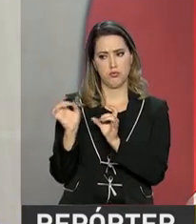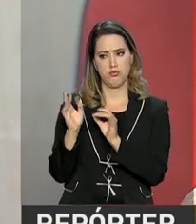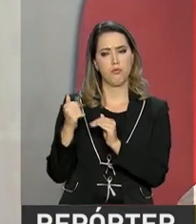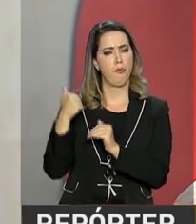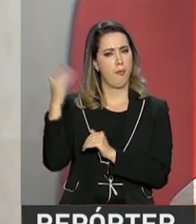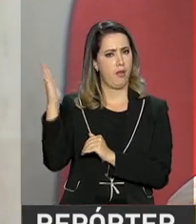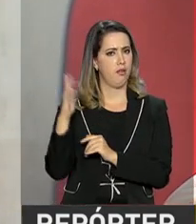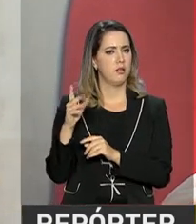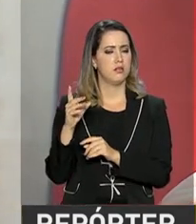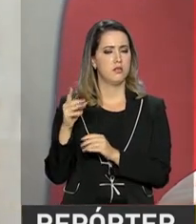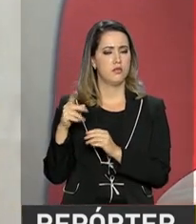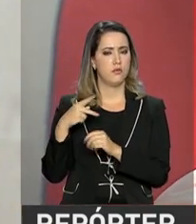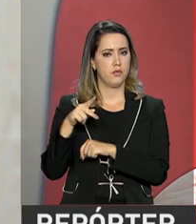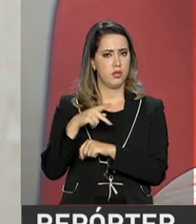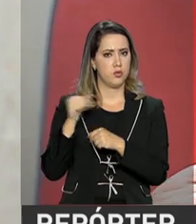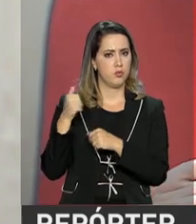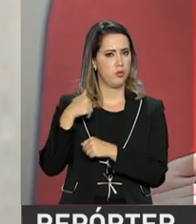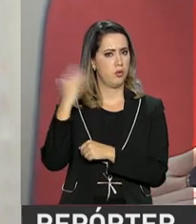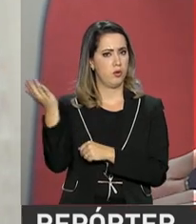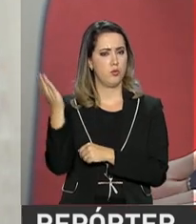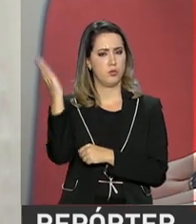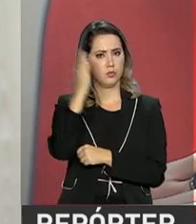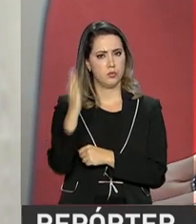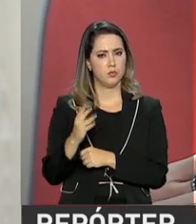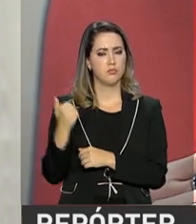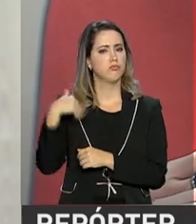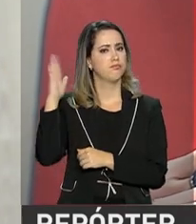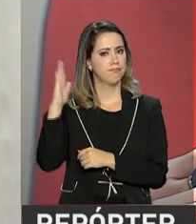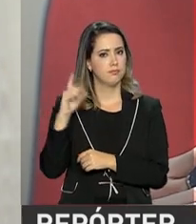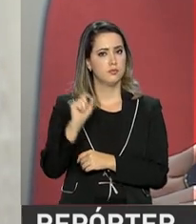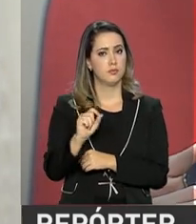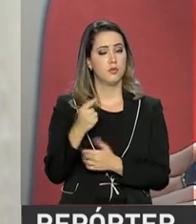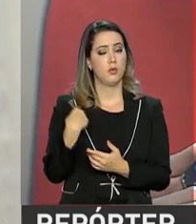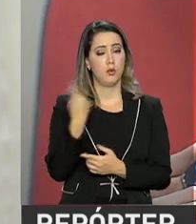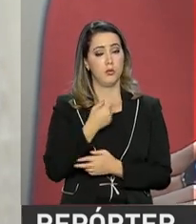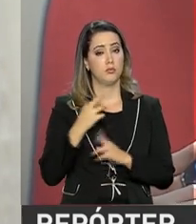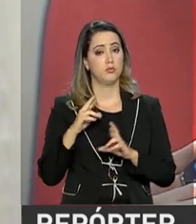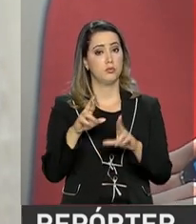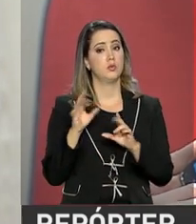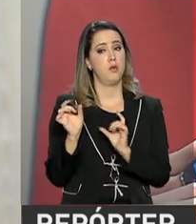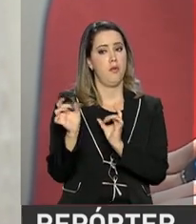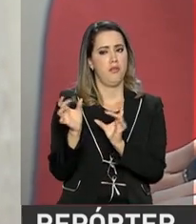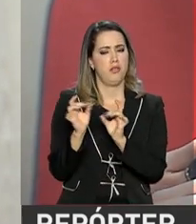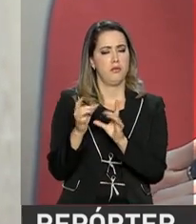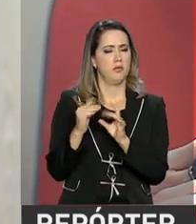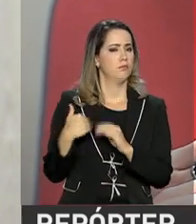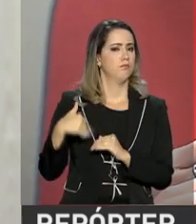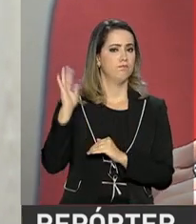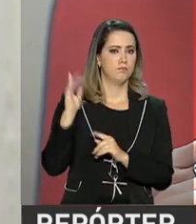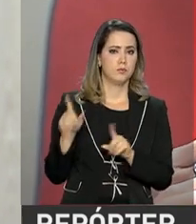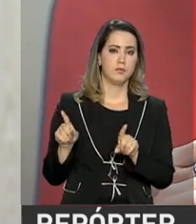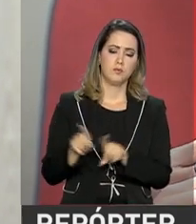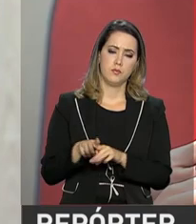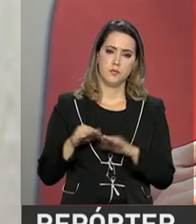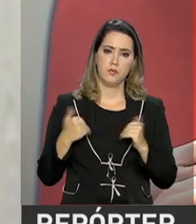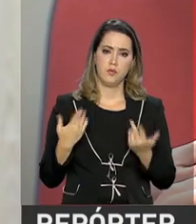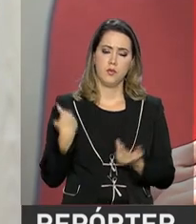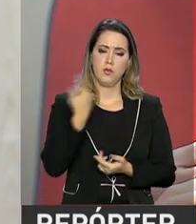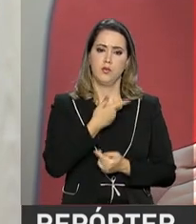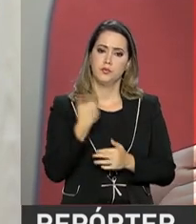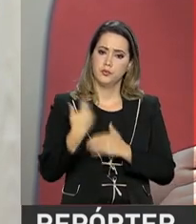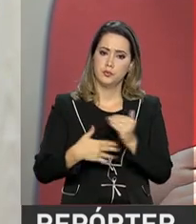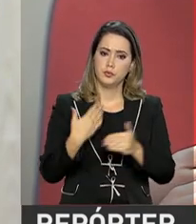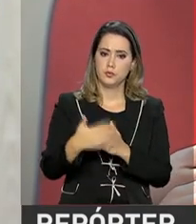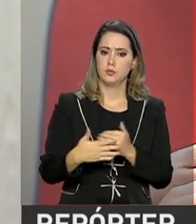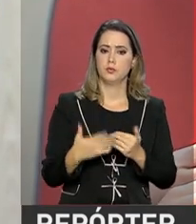um resultado positivo novamente com aumento de exportações e importações e que nos levará